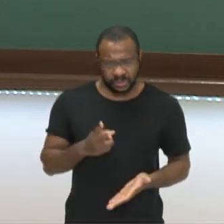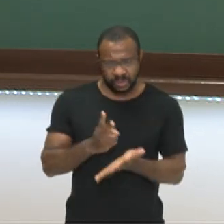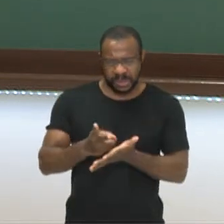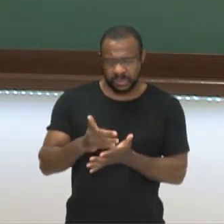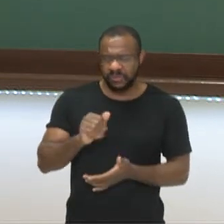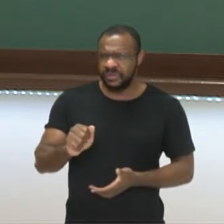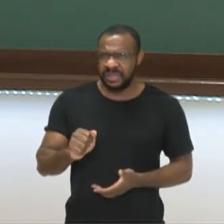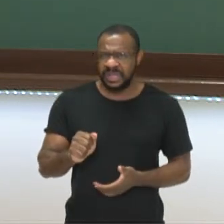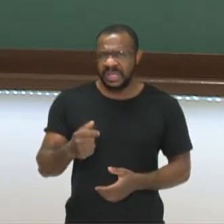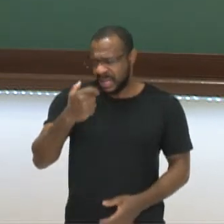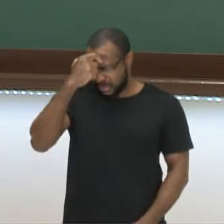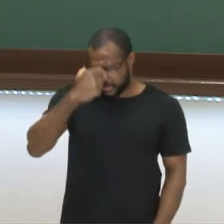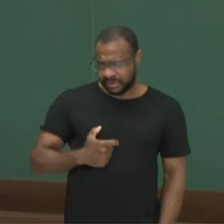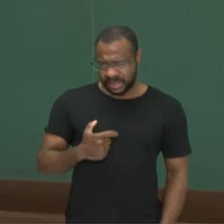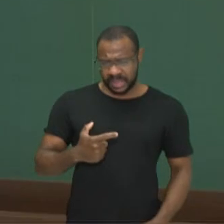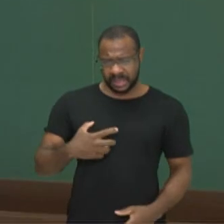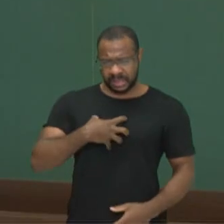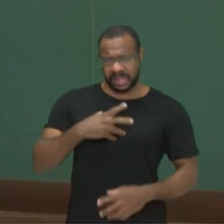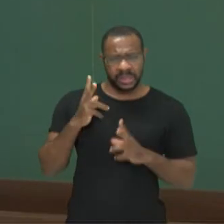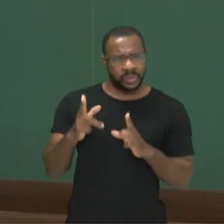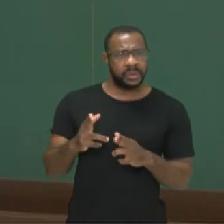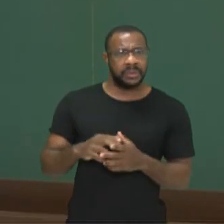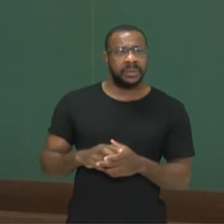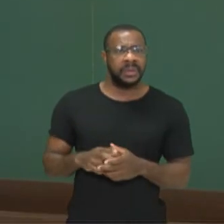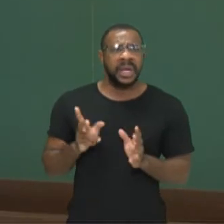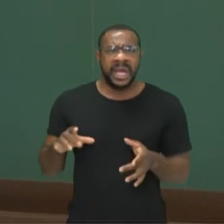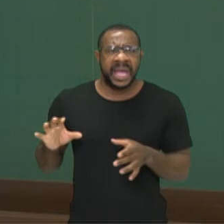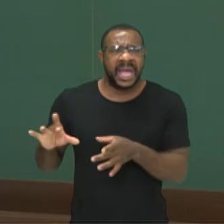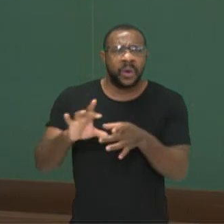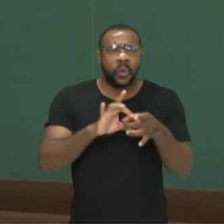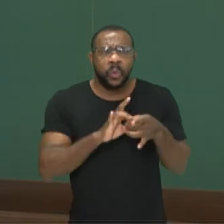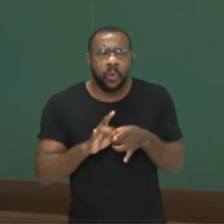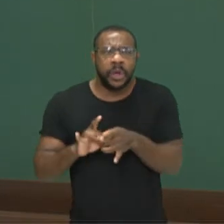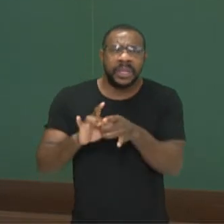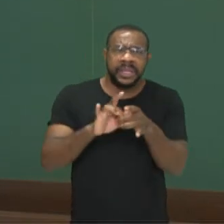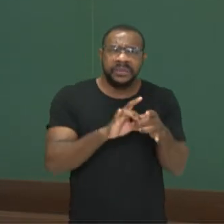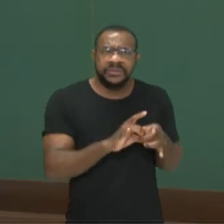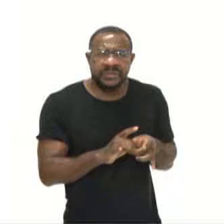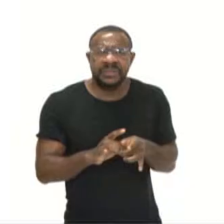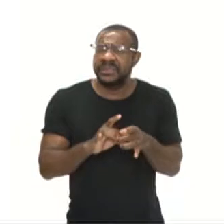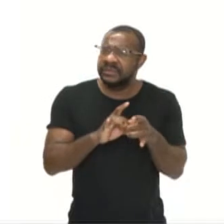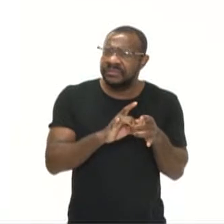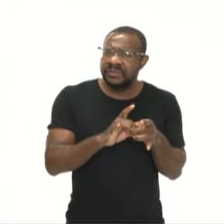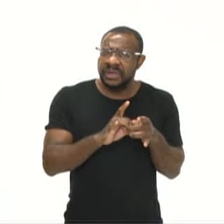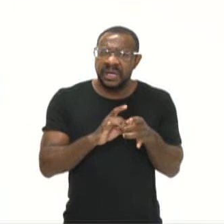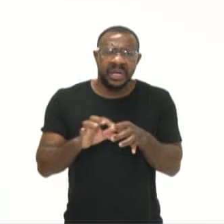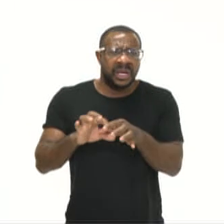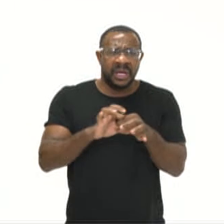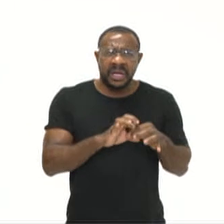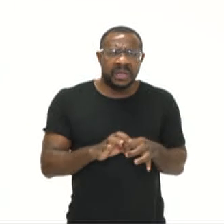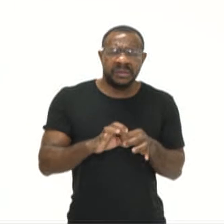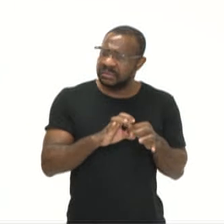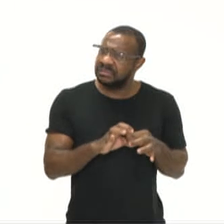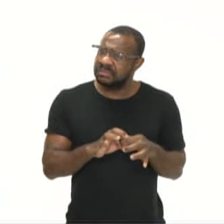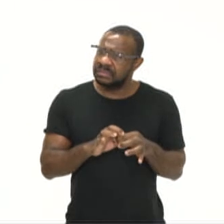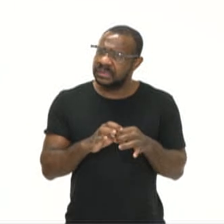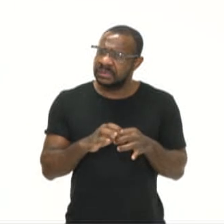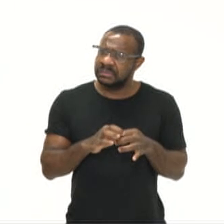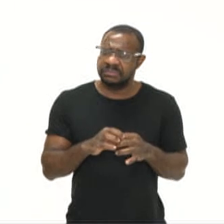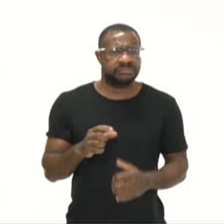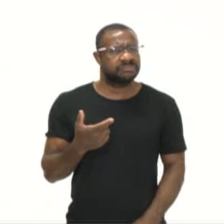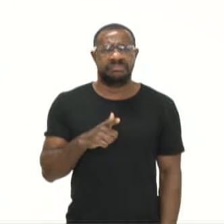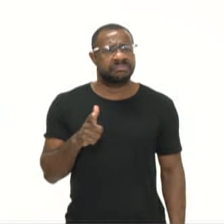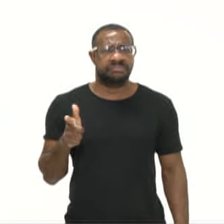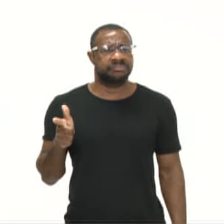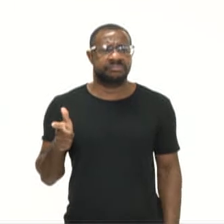uma construção individual. É coletiva. Características que determinam padrões de ações e sentimentos de toda a sociedade.